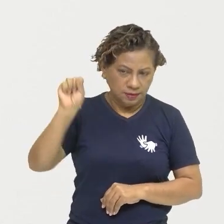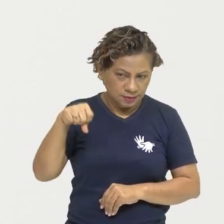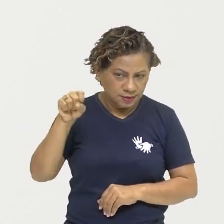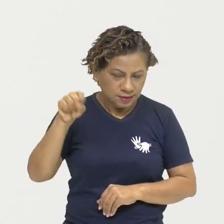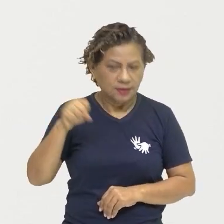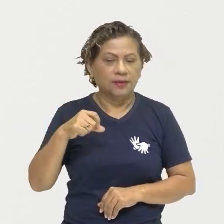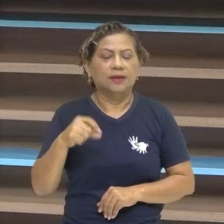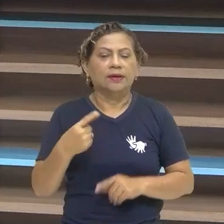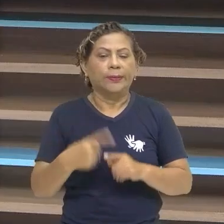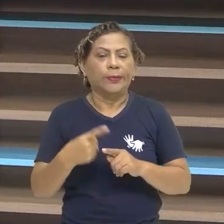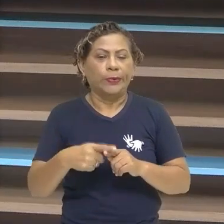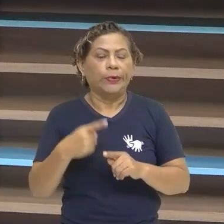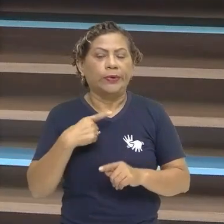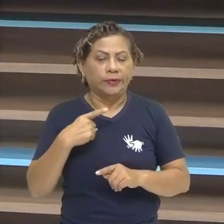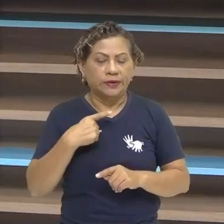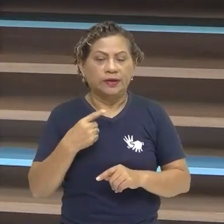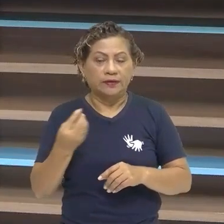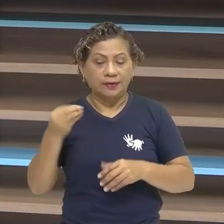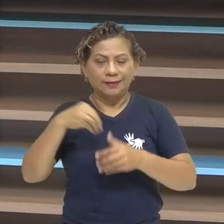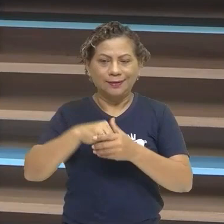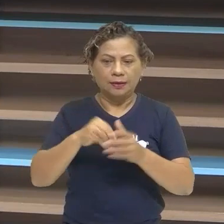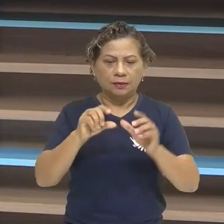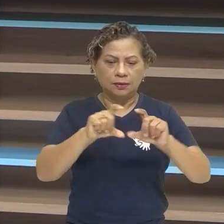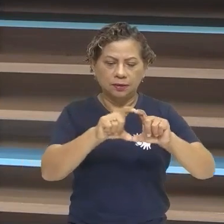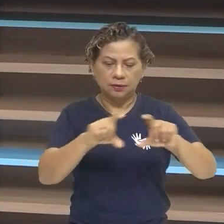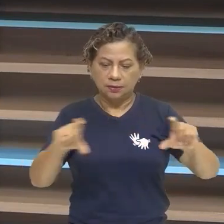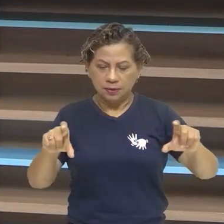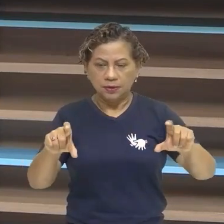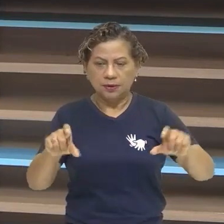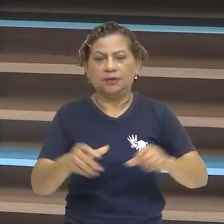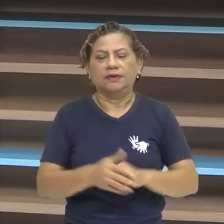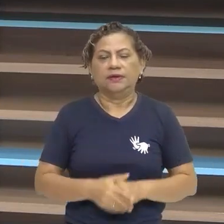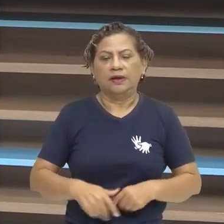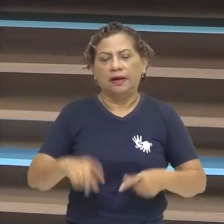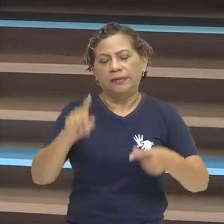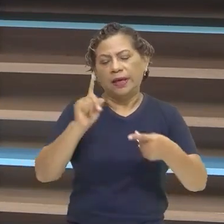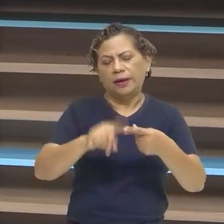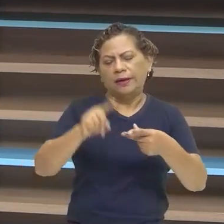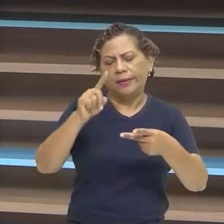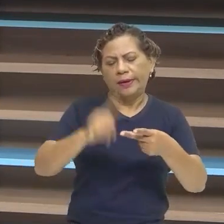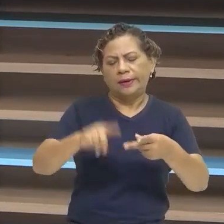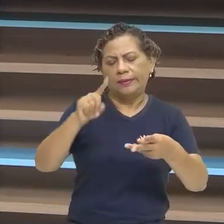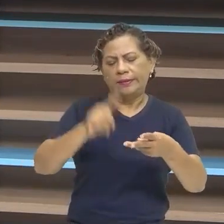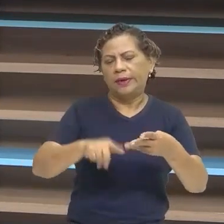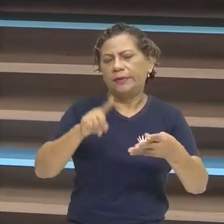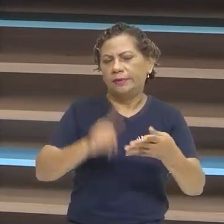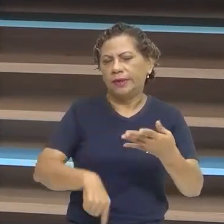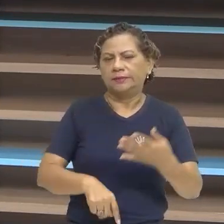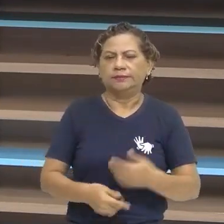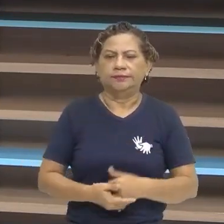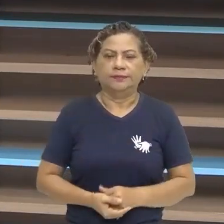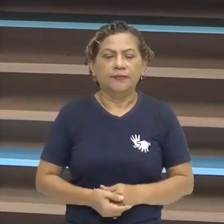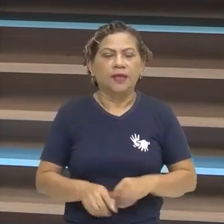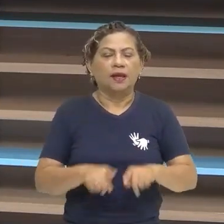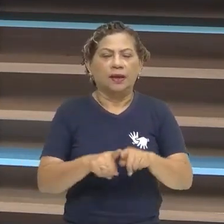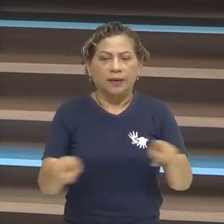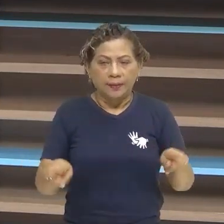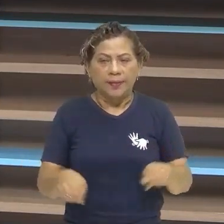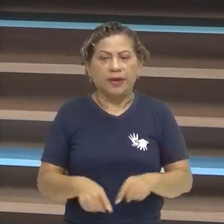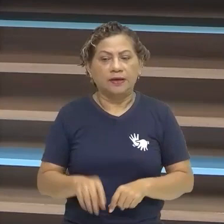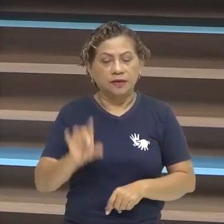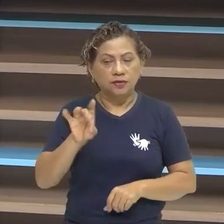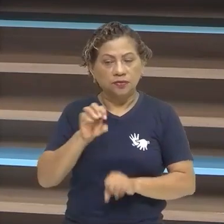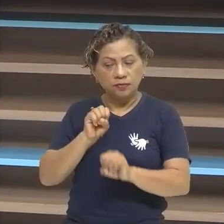vão introduzir as orações subordinadas, né? Adverbiais, etc, etc. Mas essas aqui, elas vão